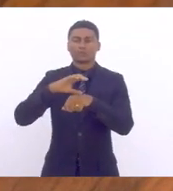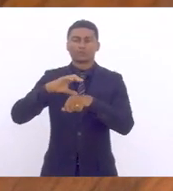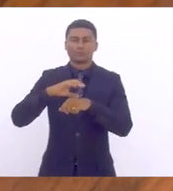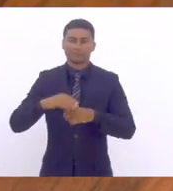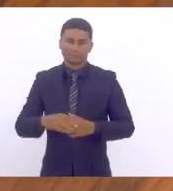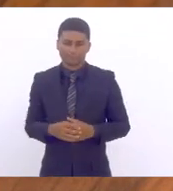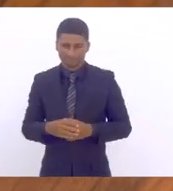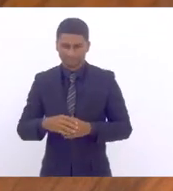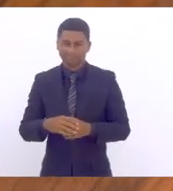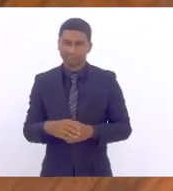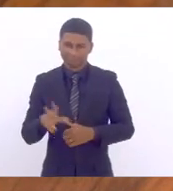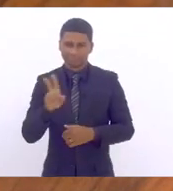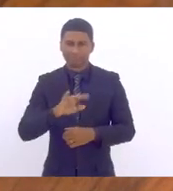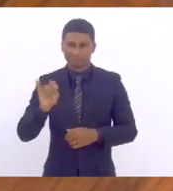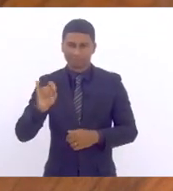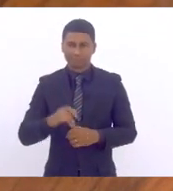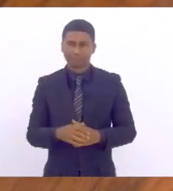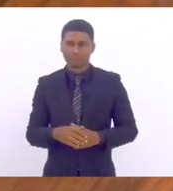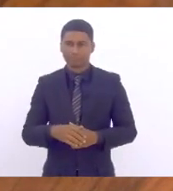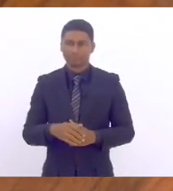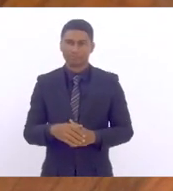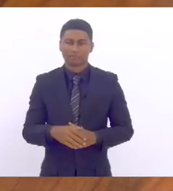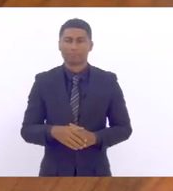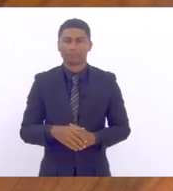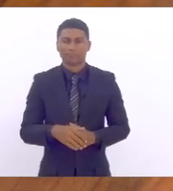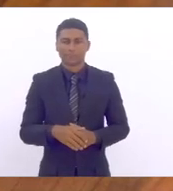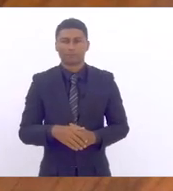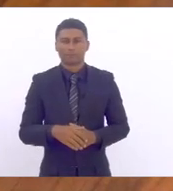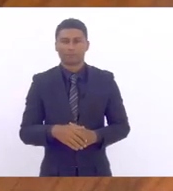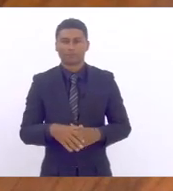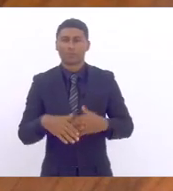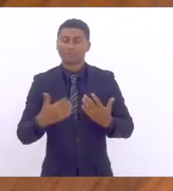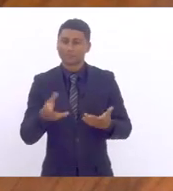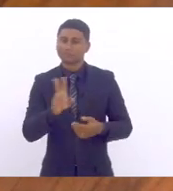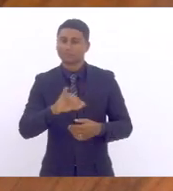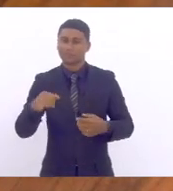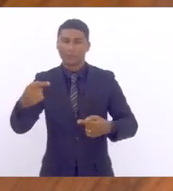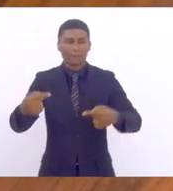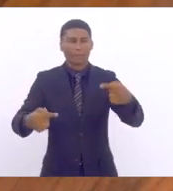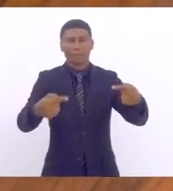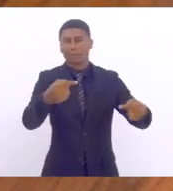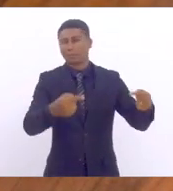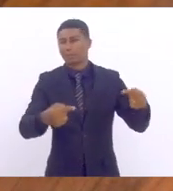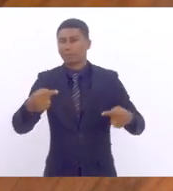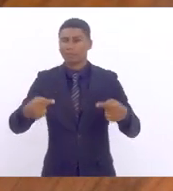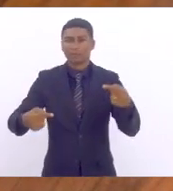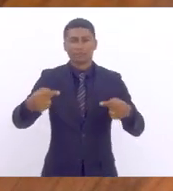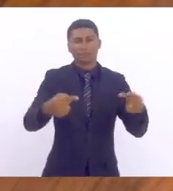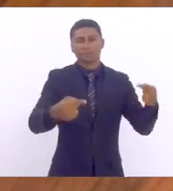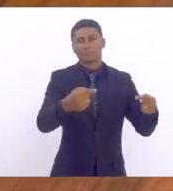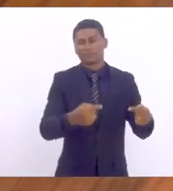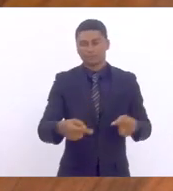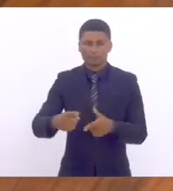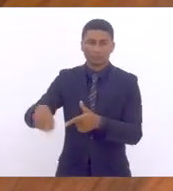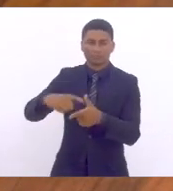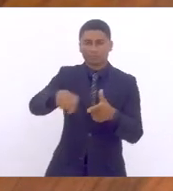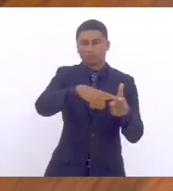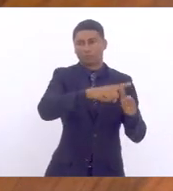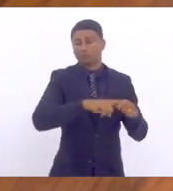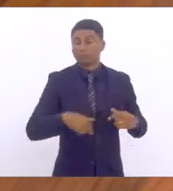vai criar uma certa disputa. Né? E eu acho que o